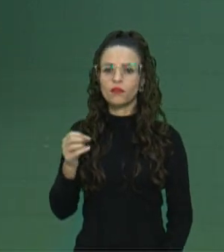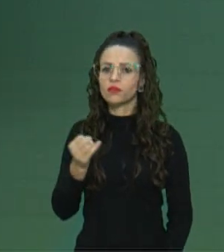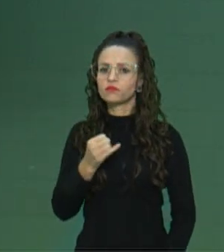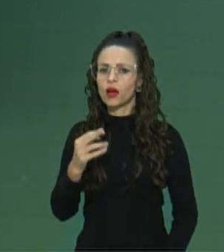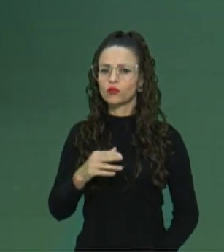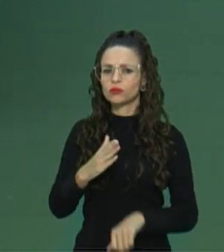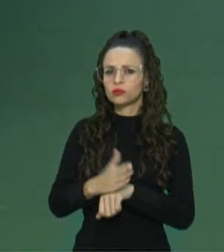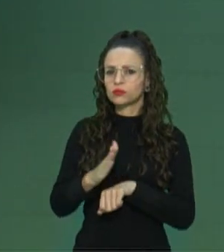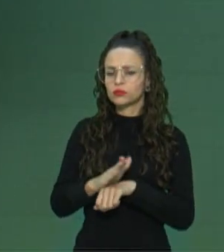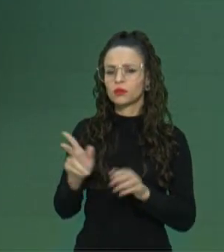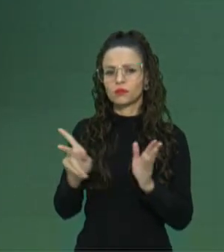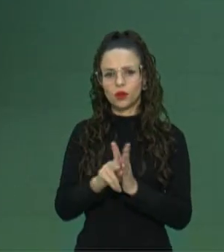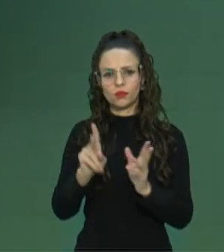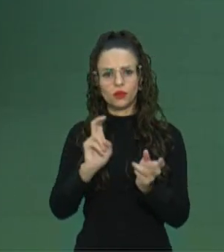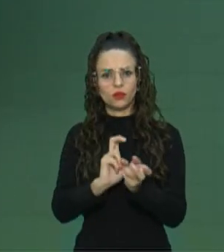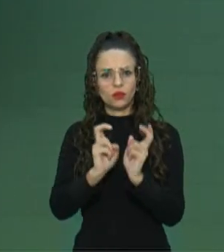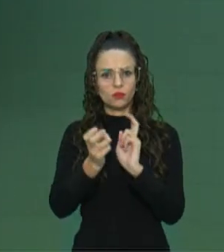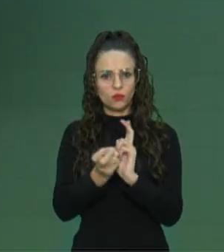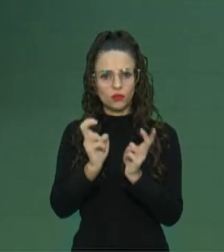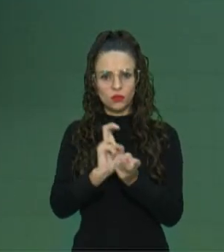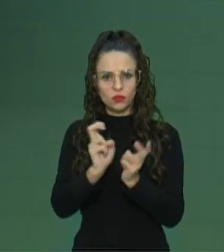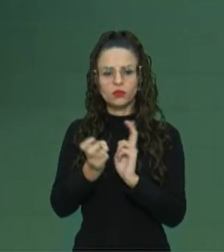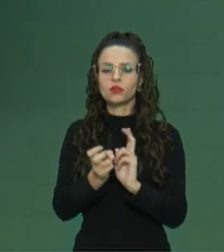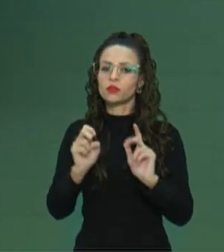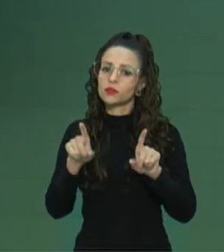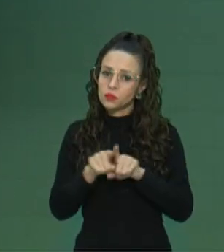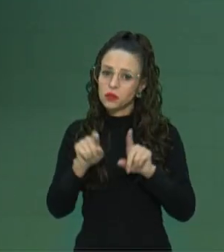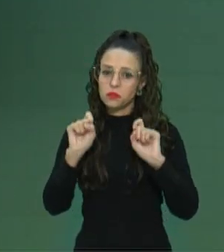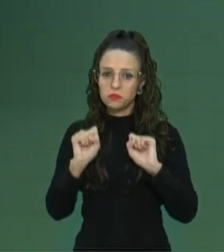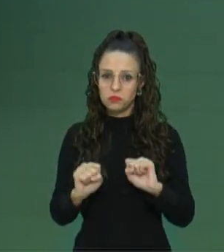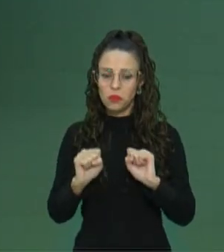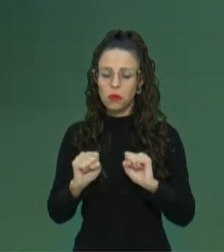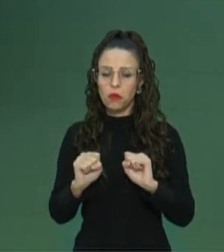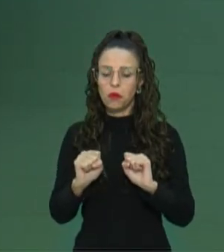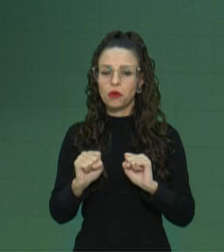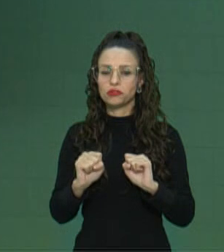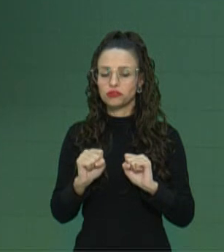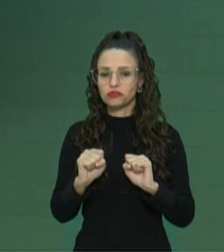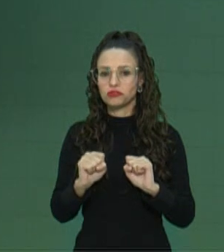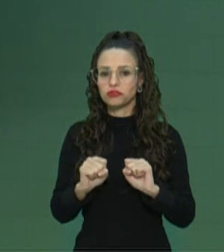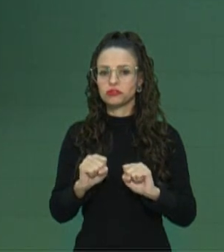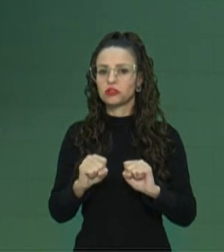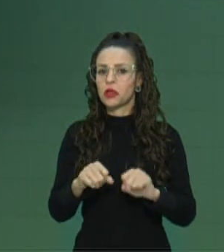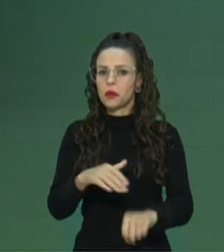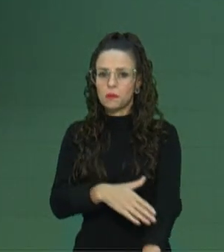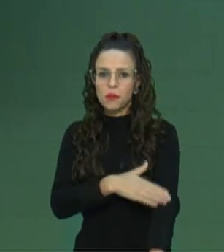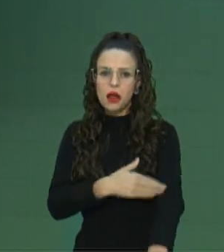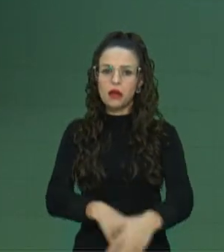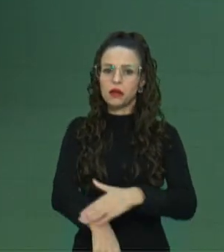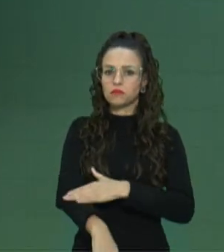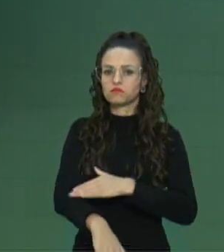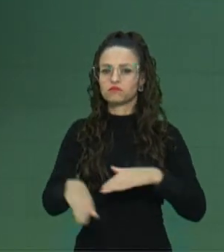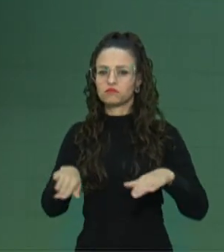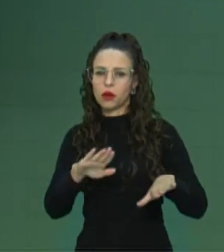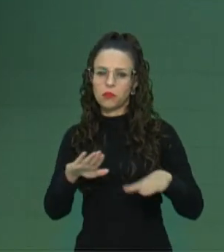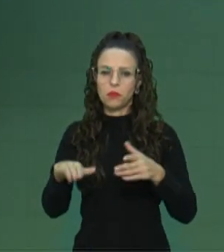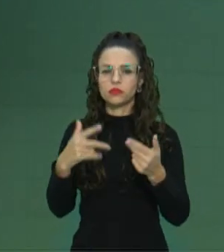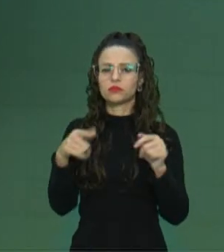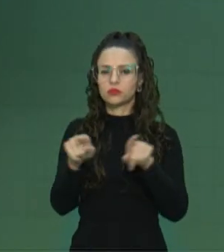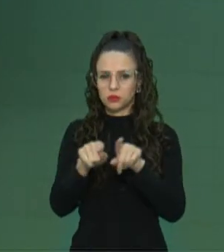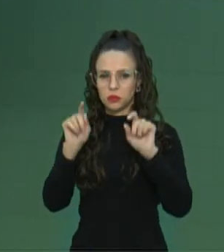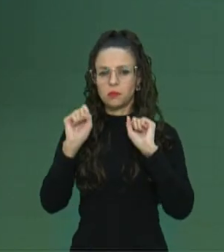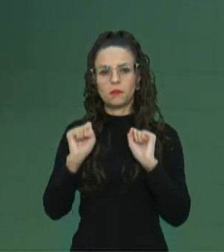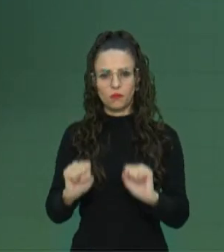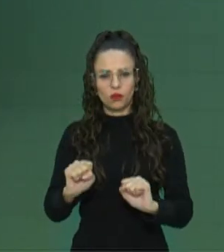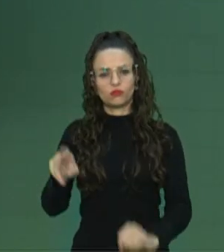capoeira também pode ser utilizada, como a modalidade permite golpes de braços, pernas, no chão, em pé, então também pode estar